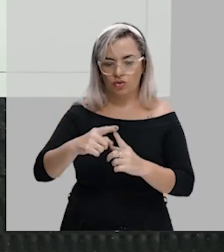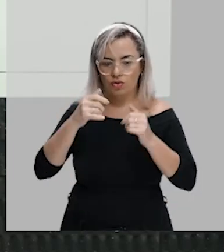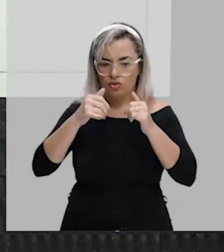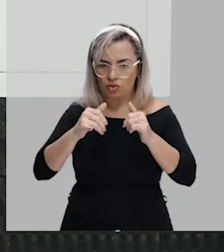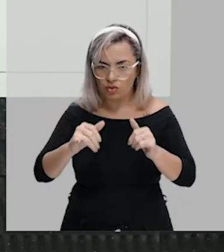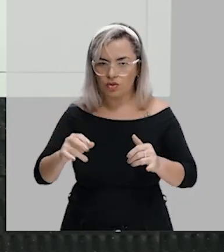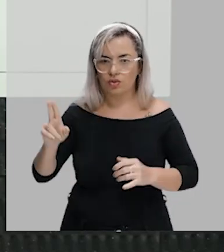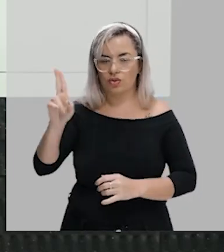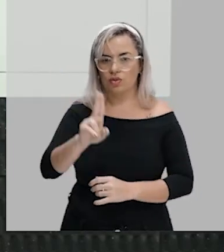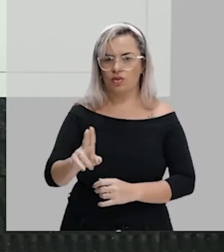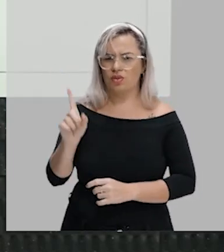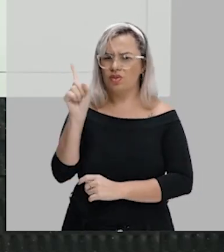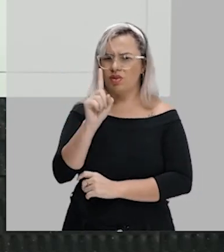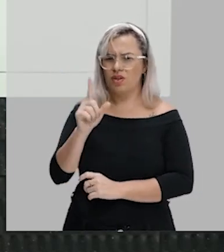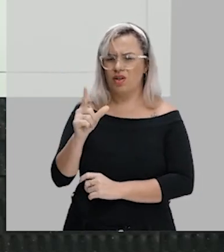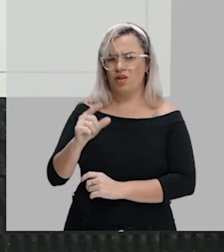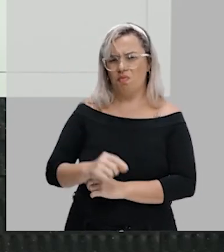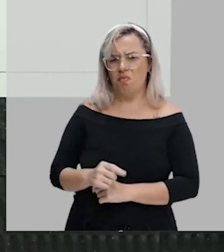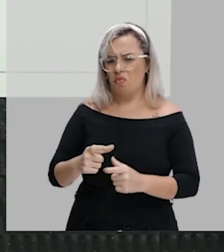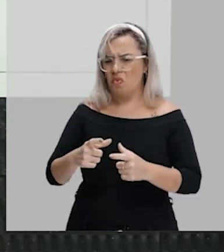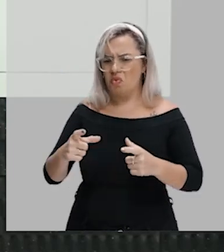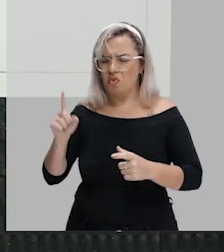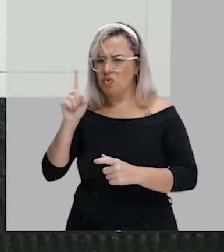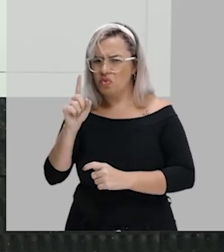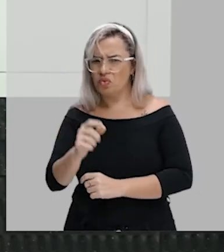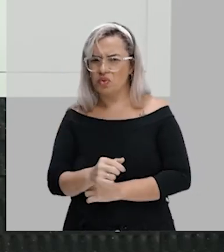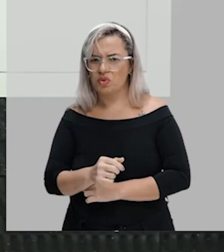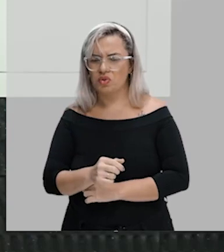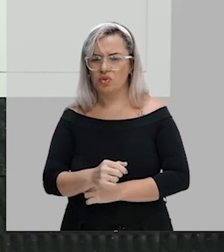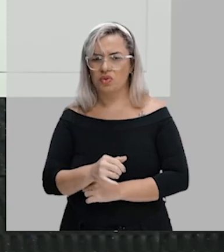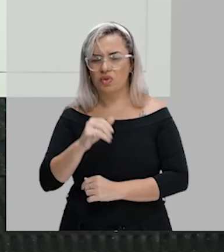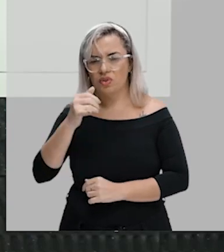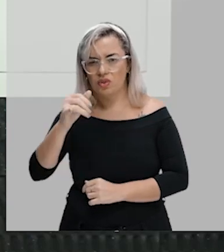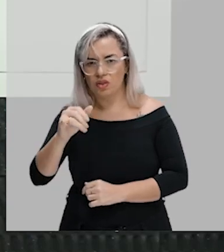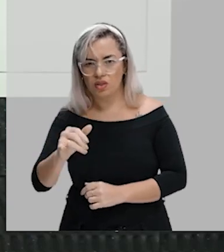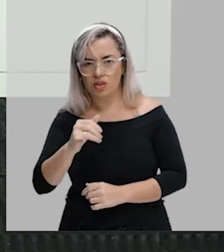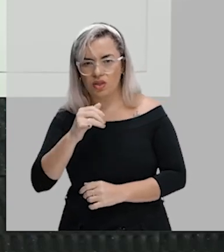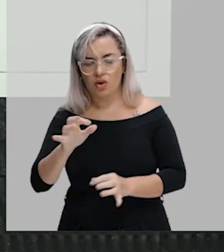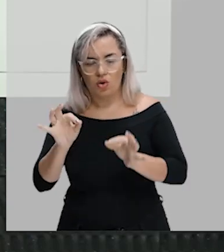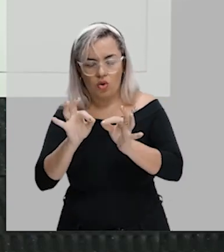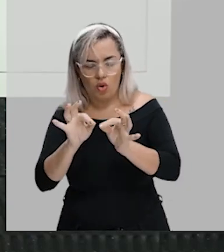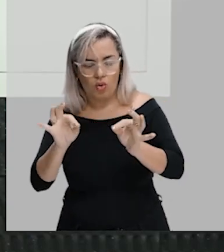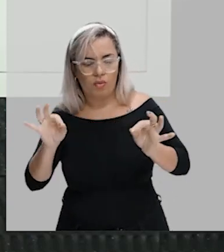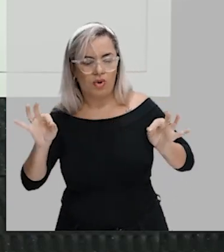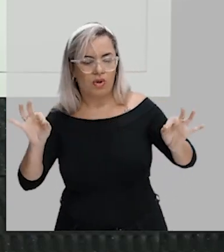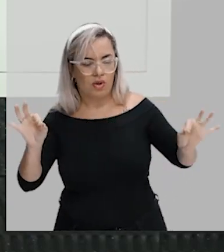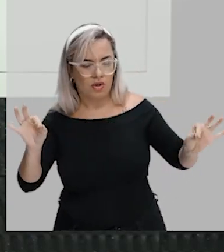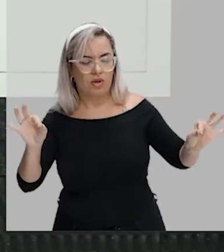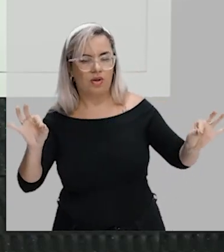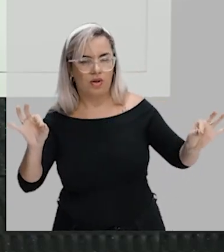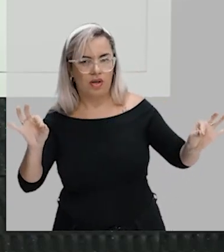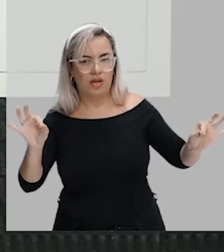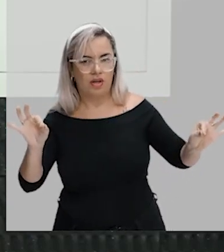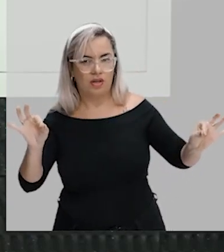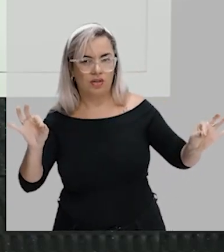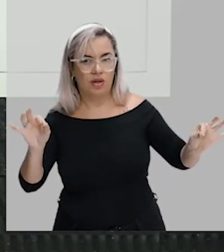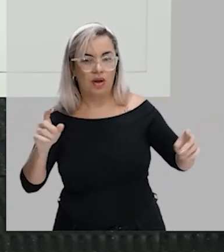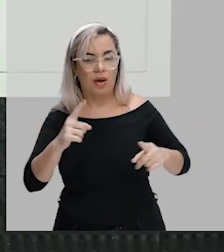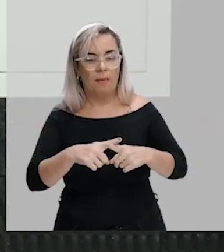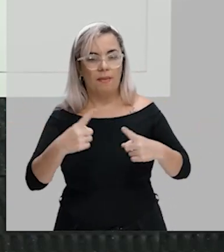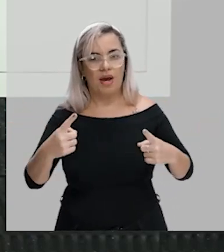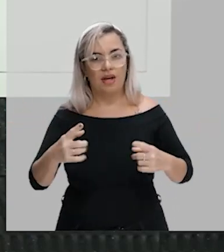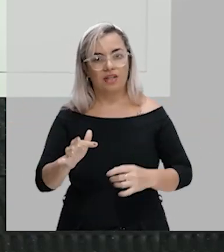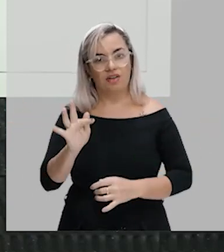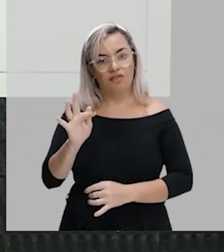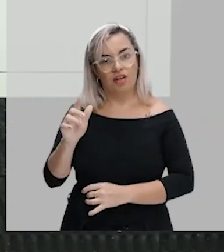não é muito energético, tá certo? O comprimento de onda é muito grande, logo a frequência é muito pequena, certo? Então, está